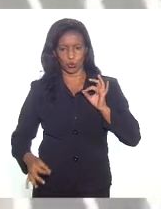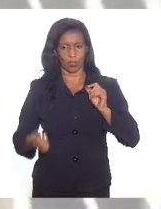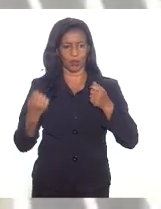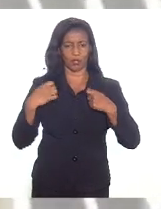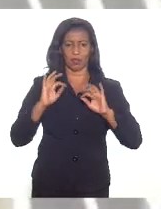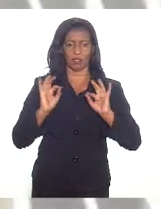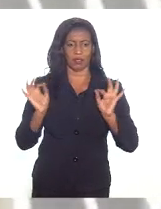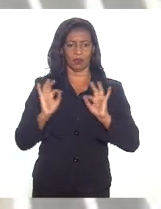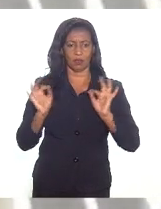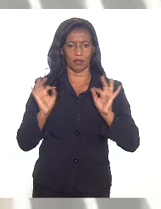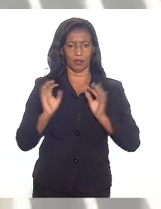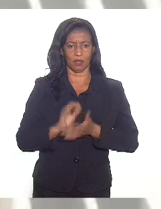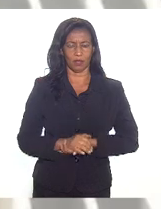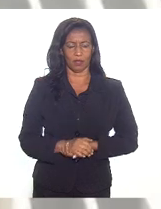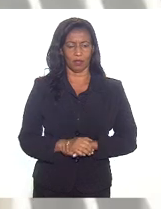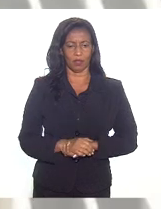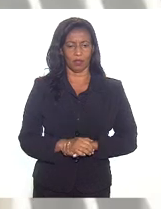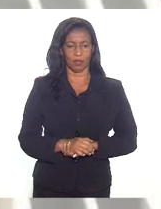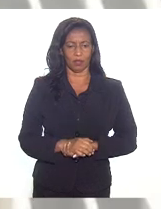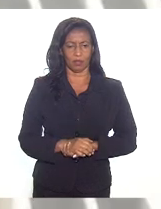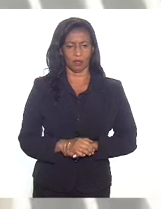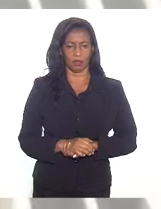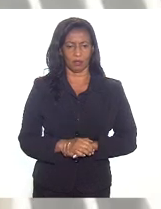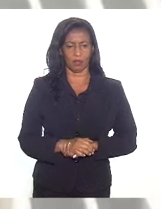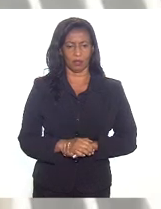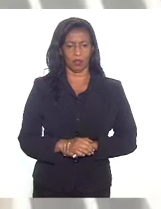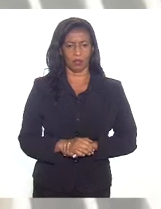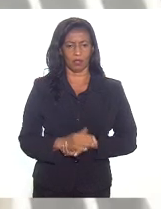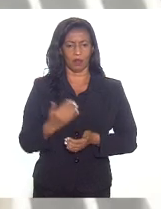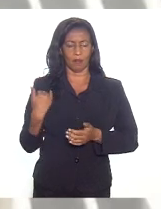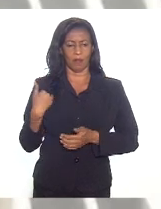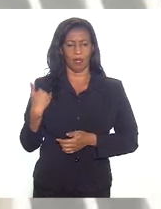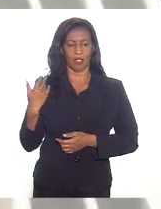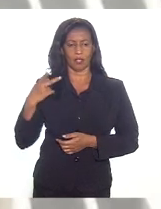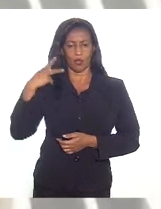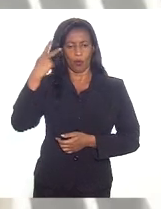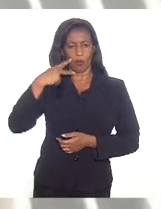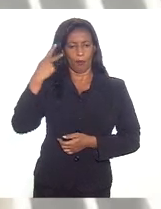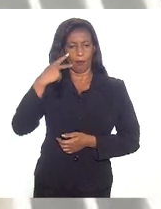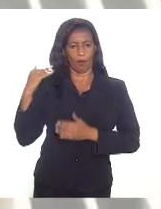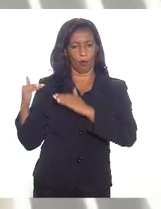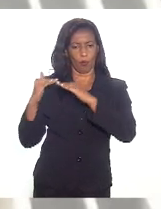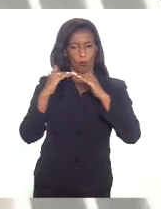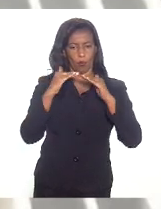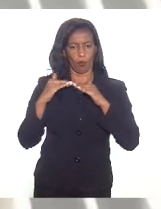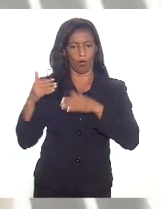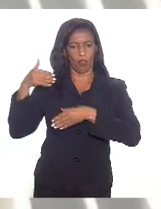prol da condução do senhor nesse parlamento, eu voto sim.